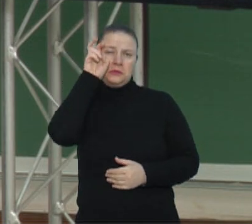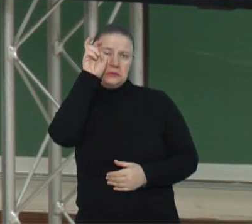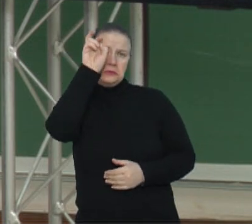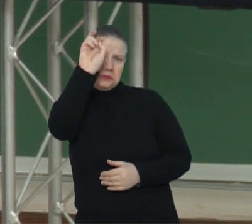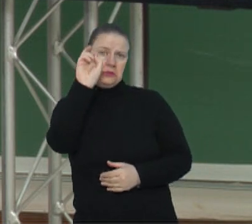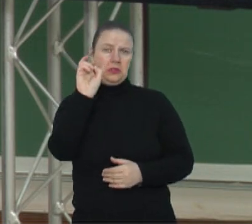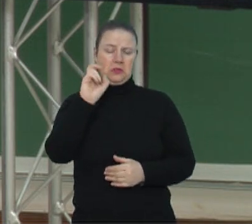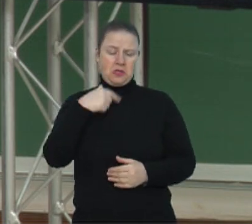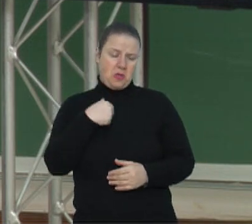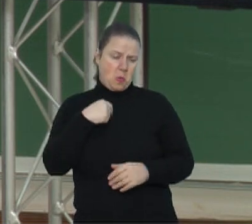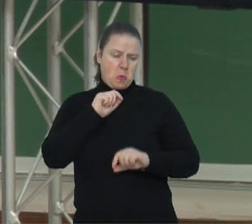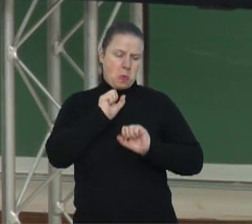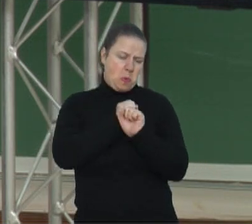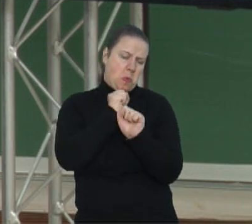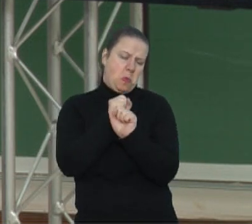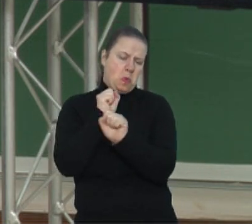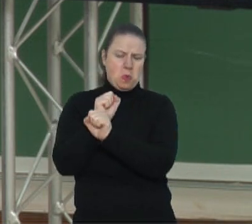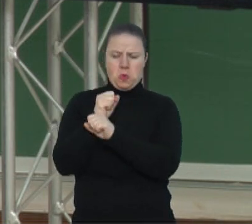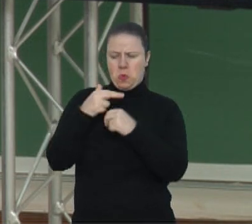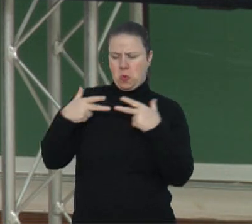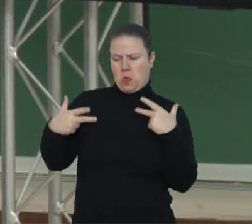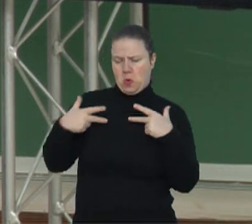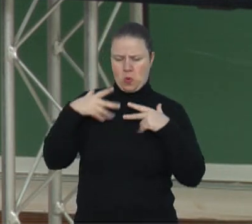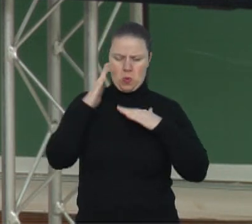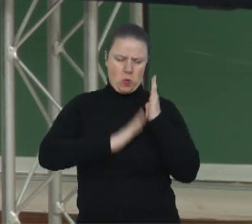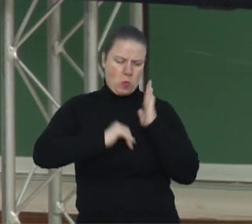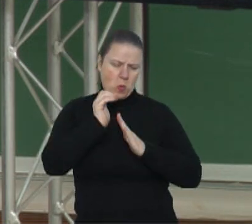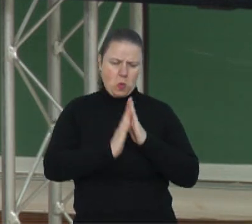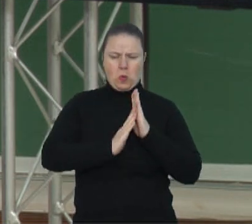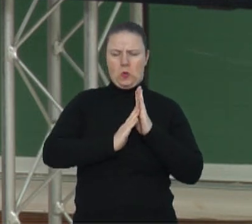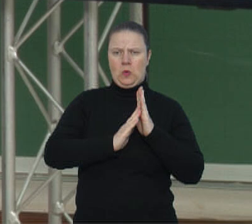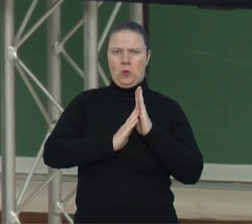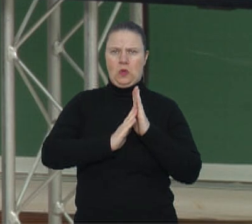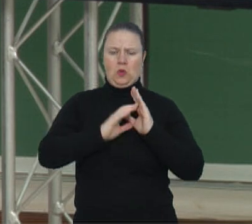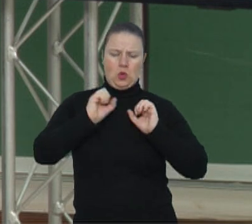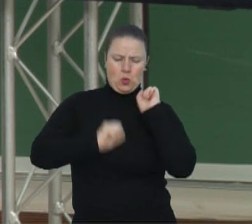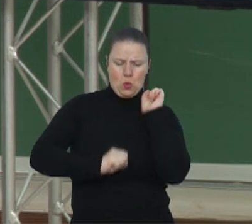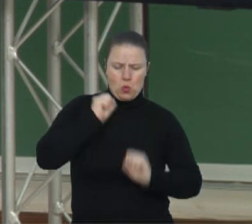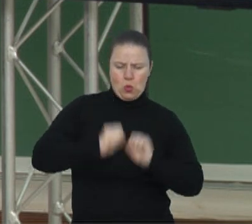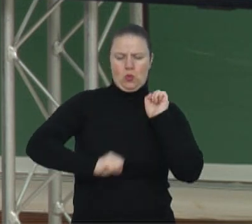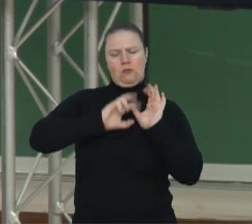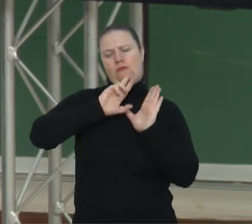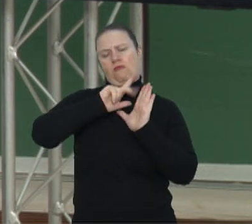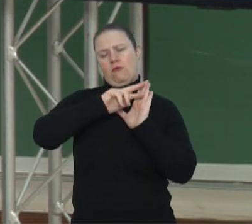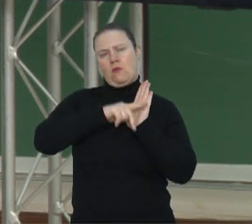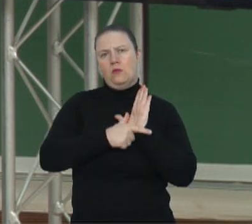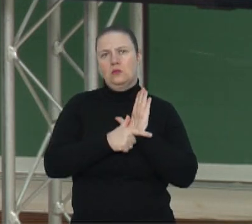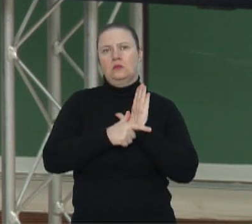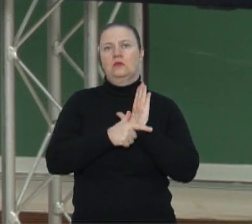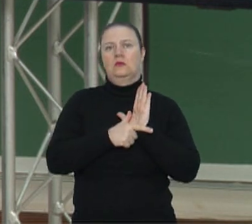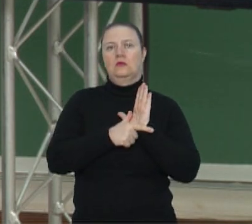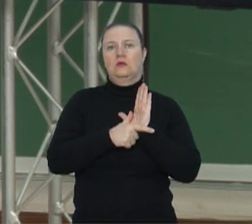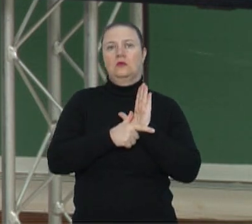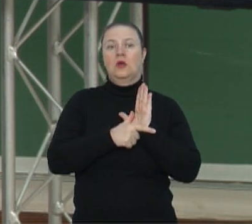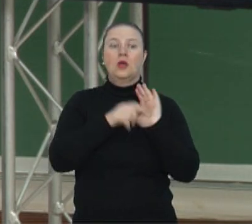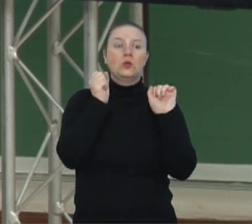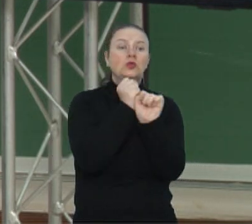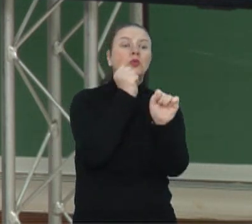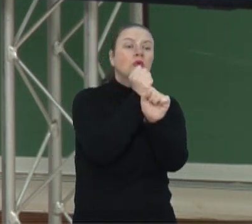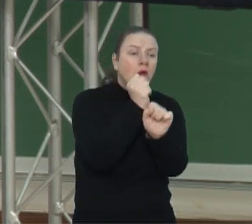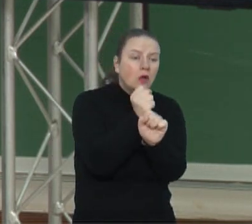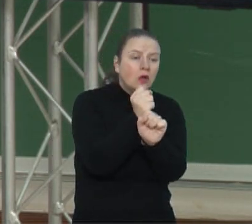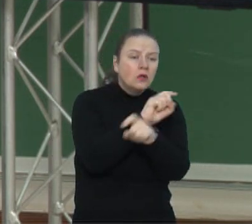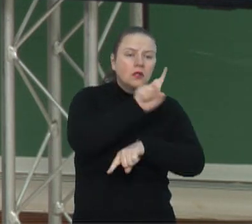inteligente, construindo coisas interessantes quanto à indústria. Mas aí ele constrói para destruir. Então os artistas